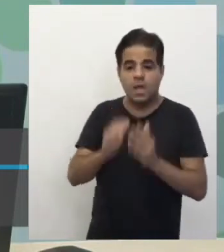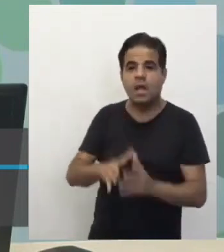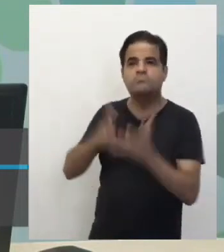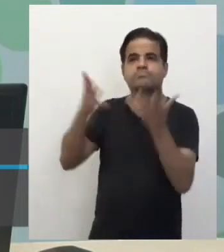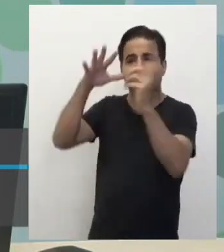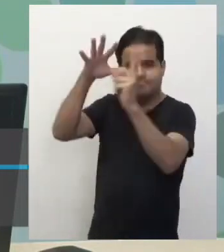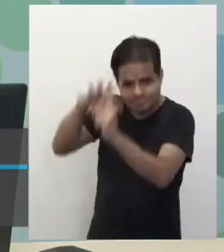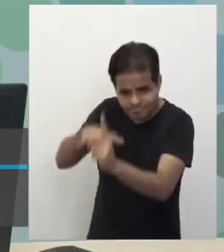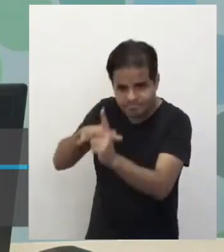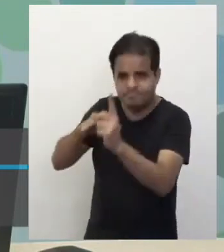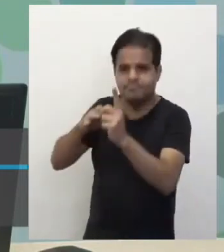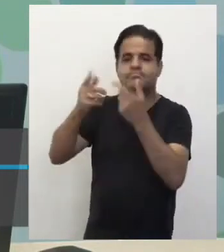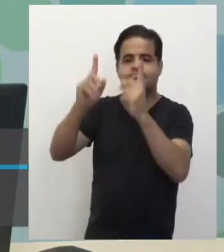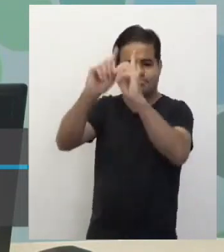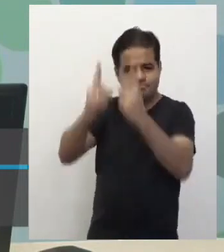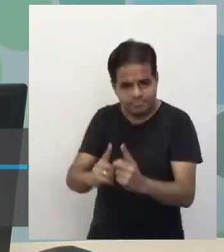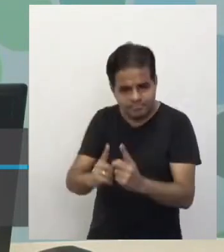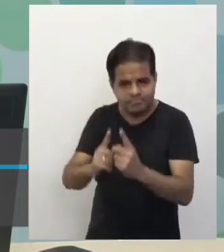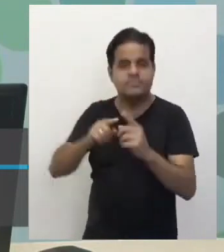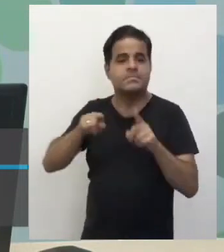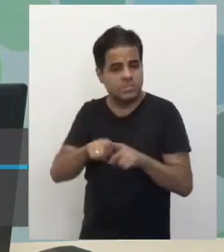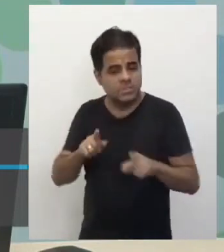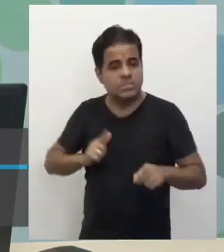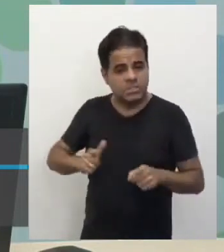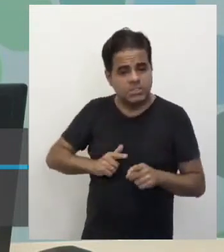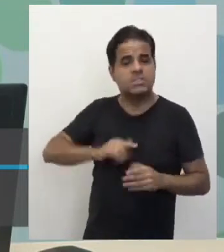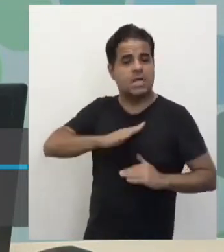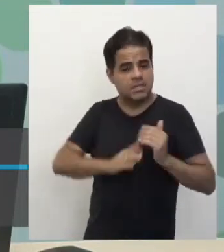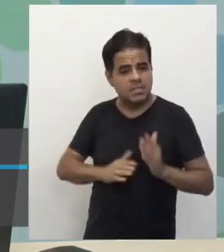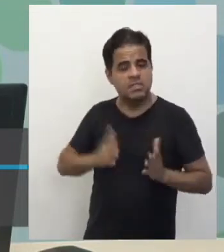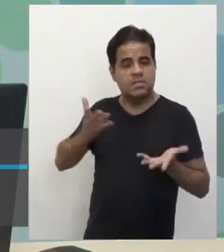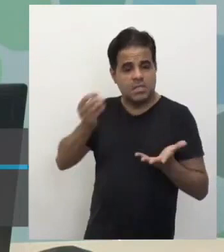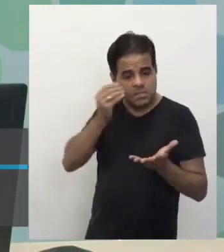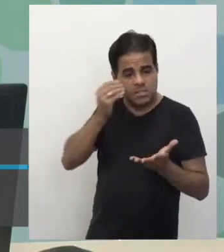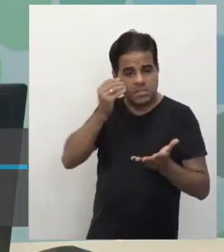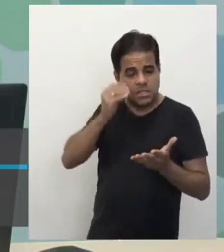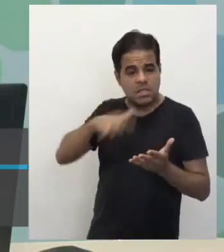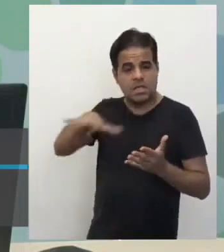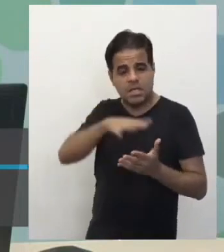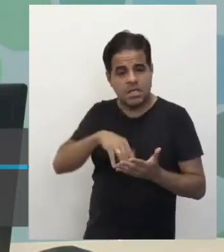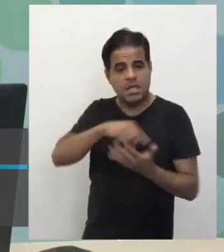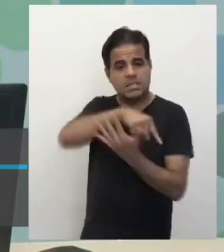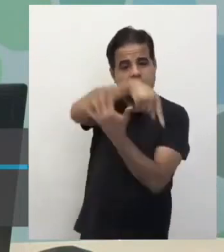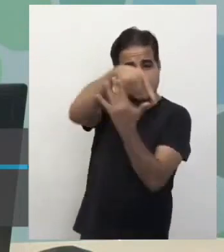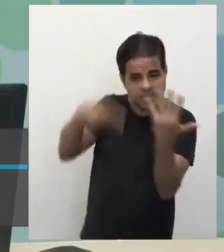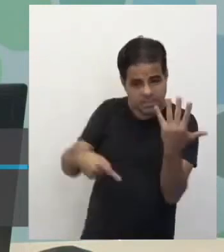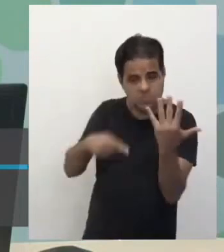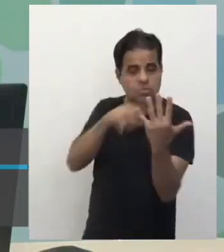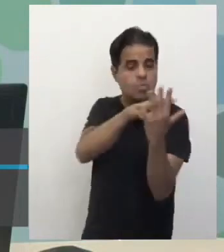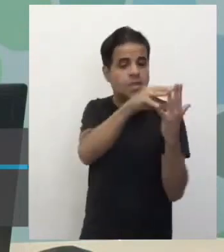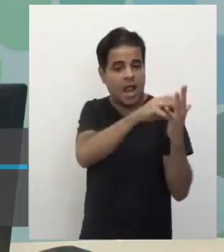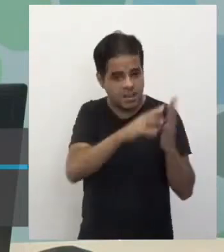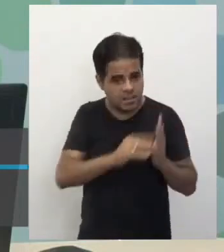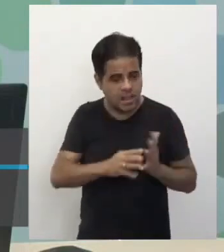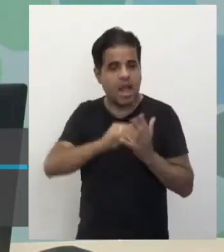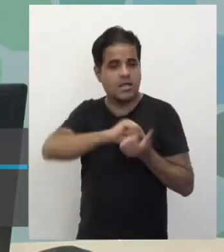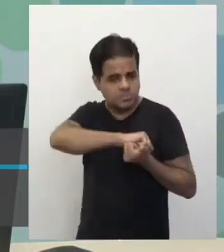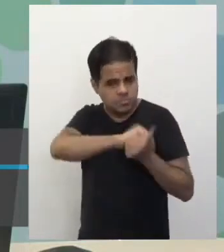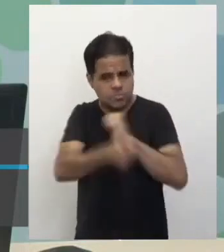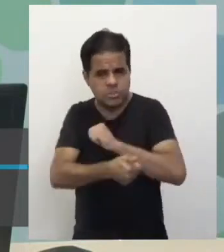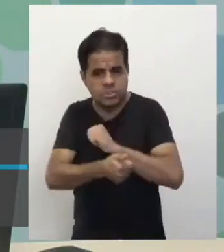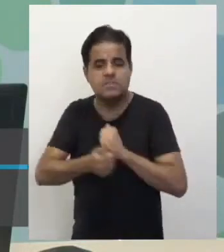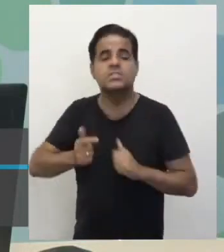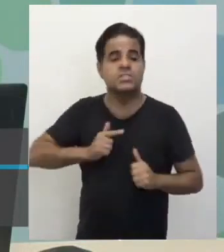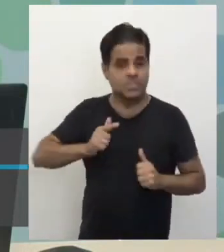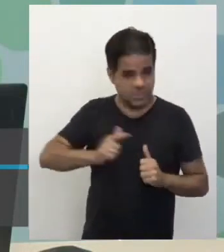consagração aí aos deuses, né? E tinham o pentatlo, que eram as 5 modalidades esportivas que existiam na